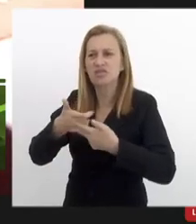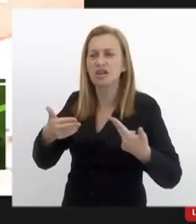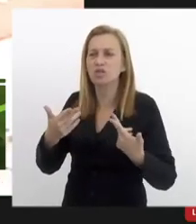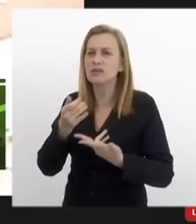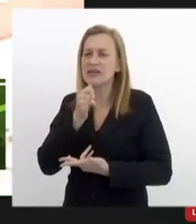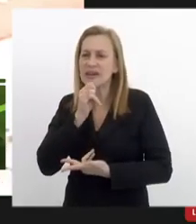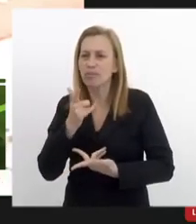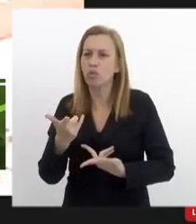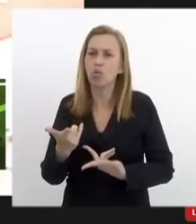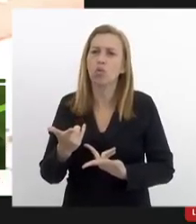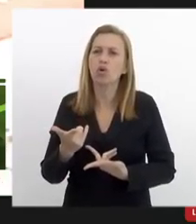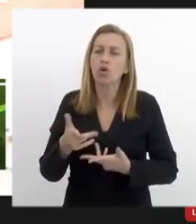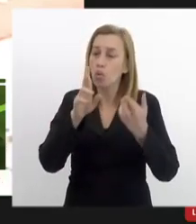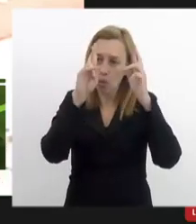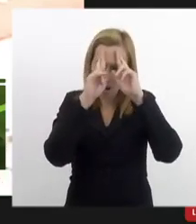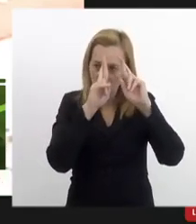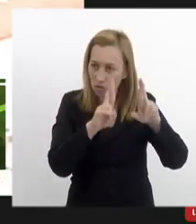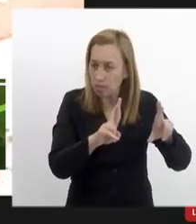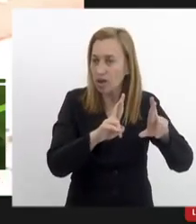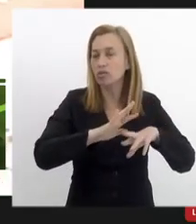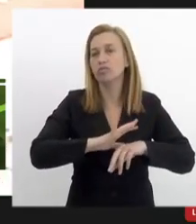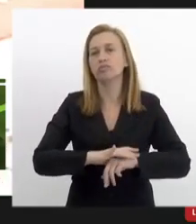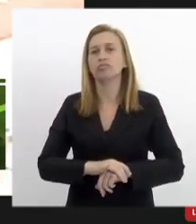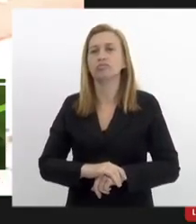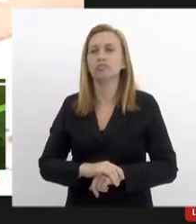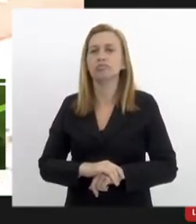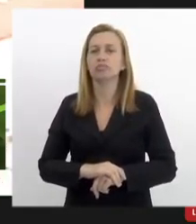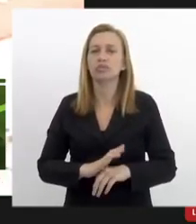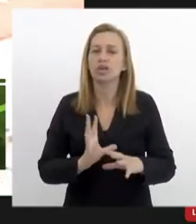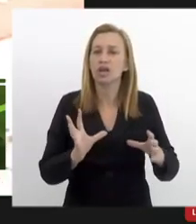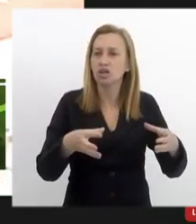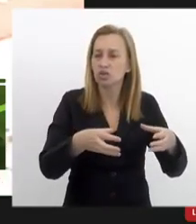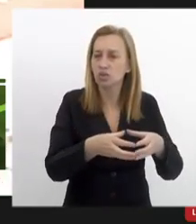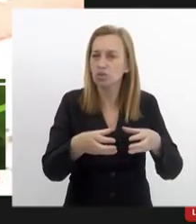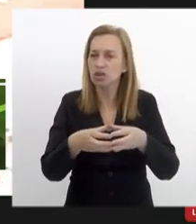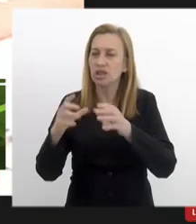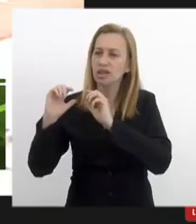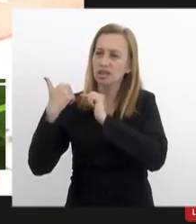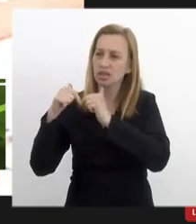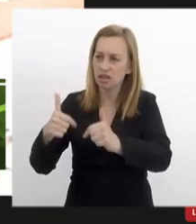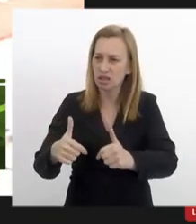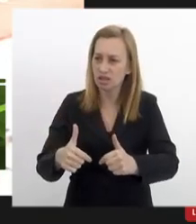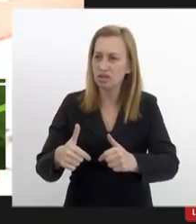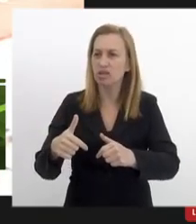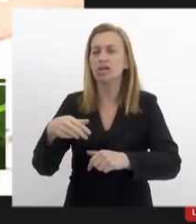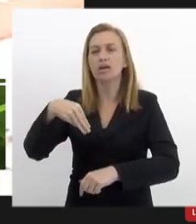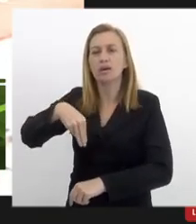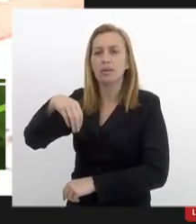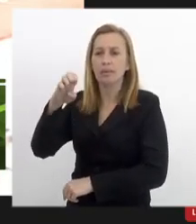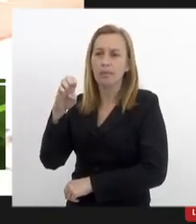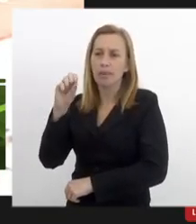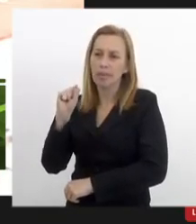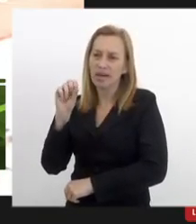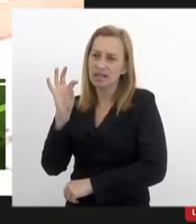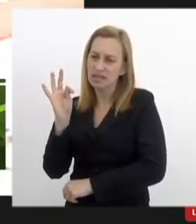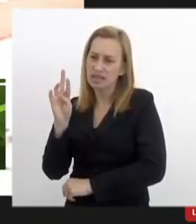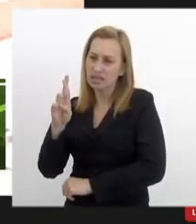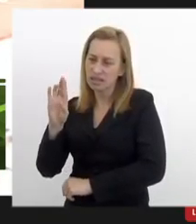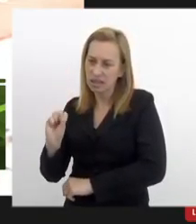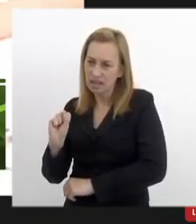exemplo, o respeito às comunidades tradicionais e mestre,